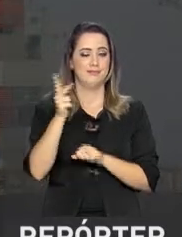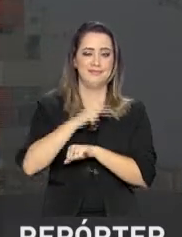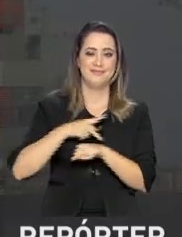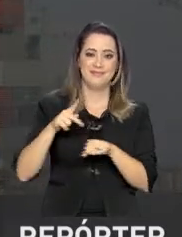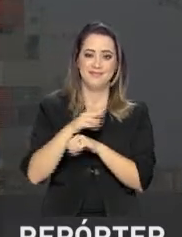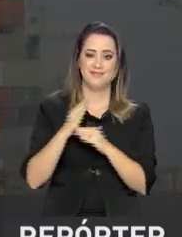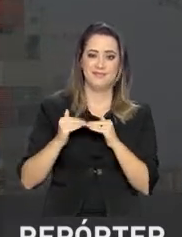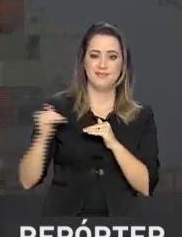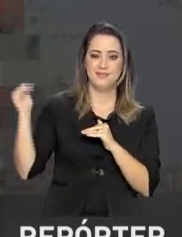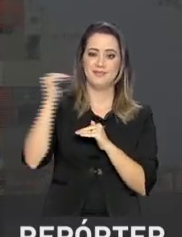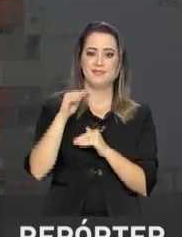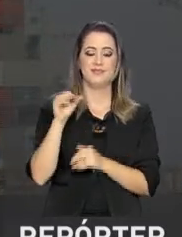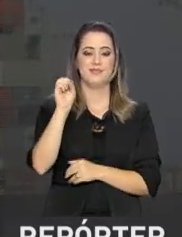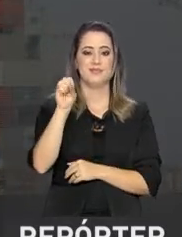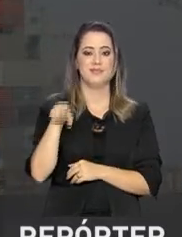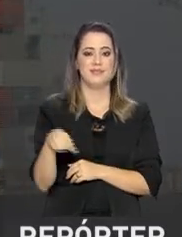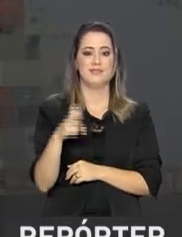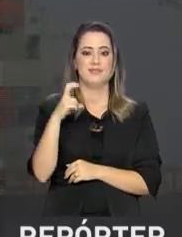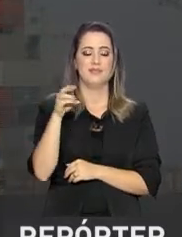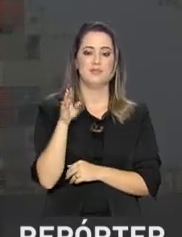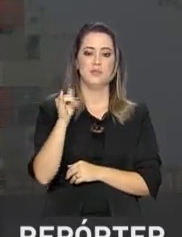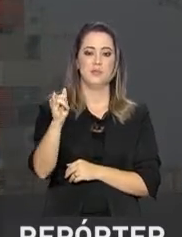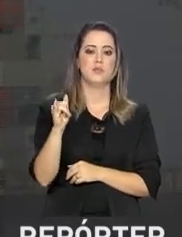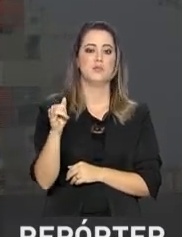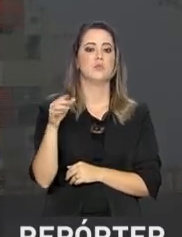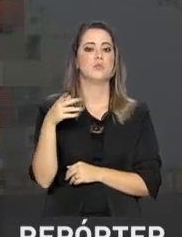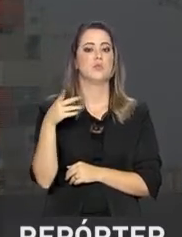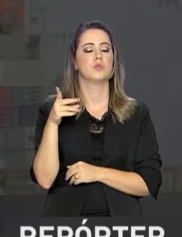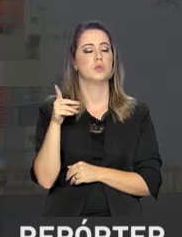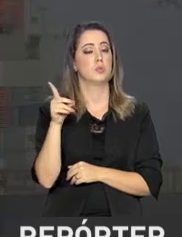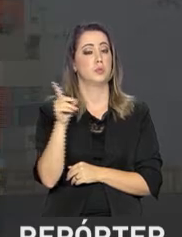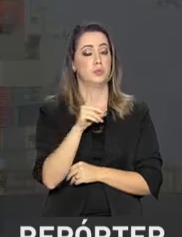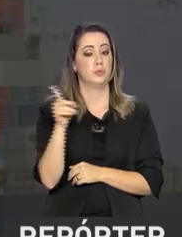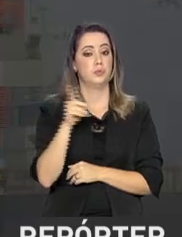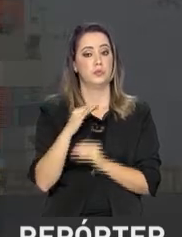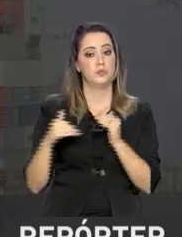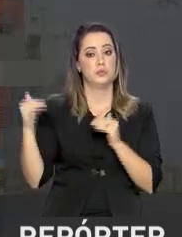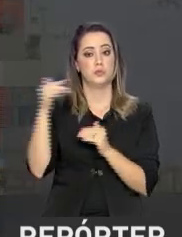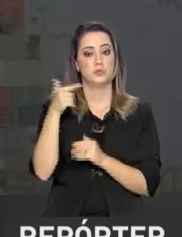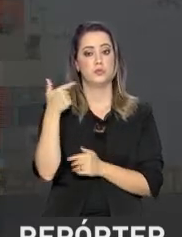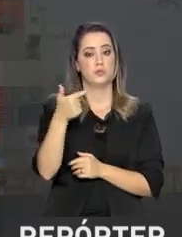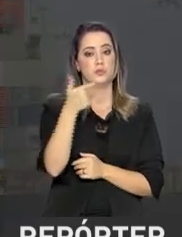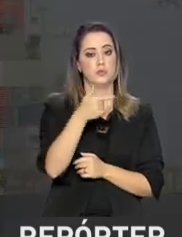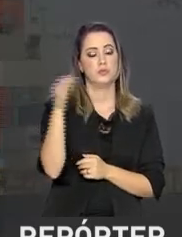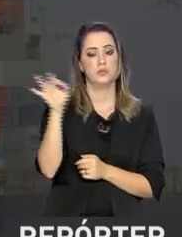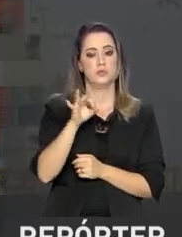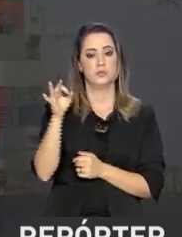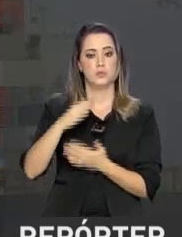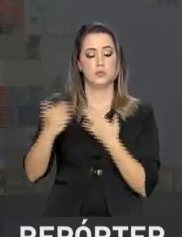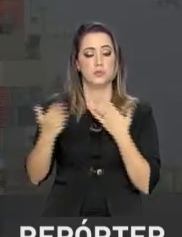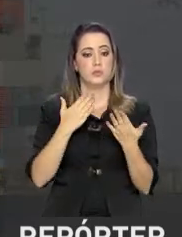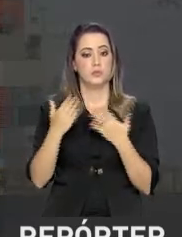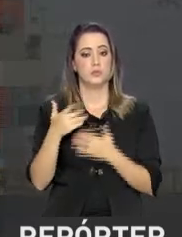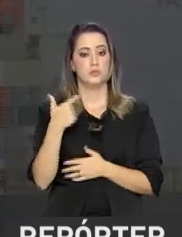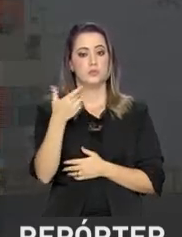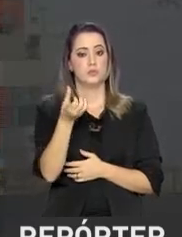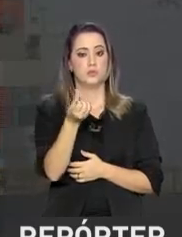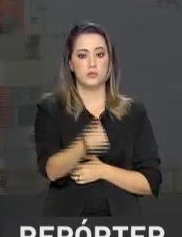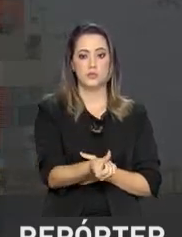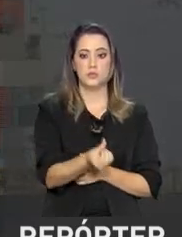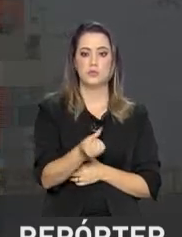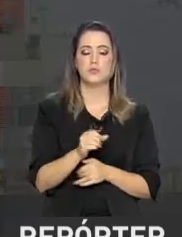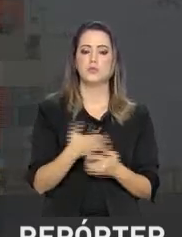superou os 8 bilhões de dólares no ano passado alta de 22% em relação a 2000 17